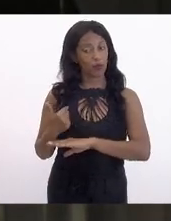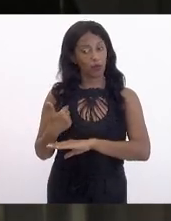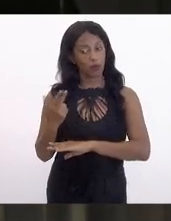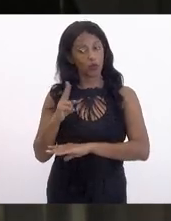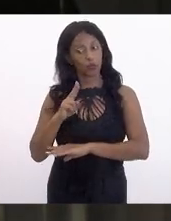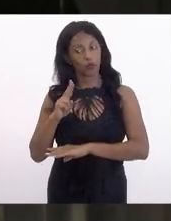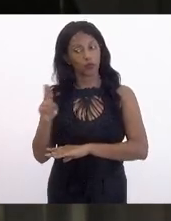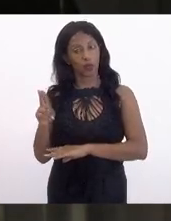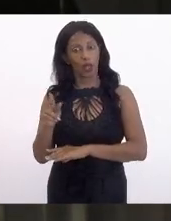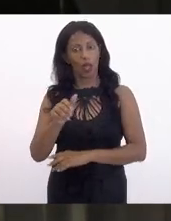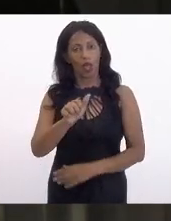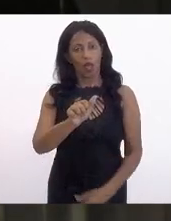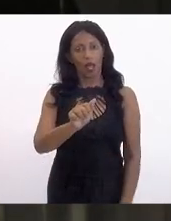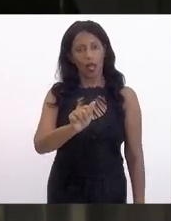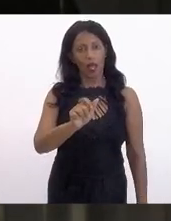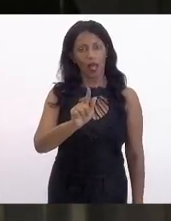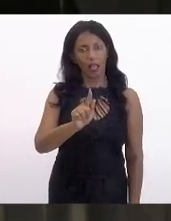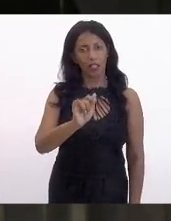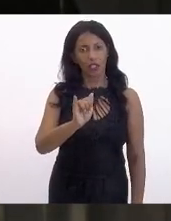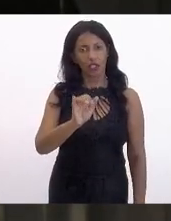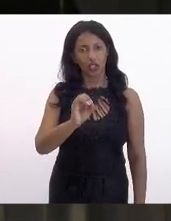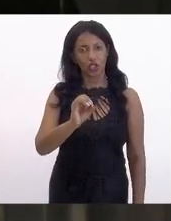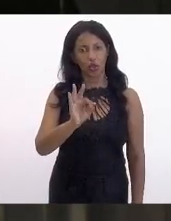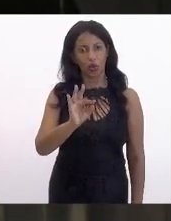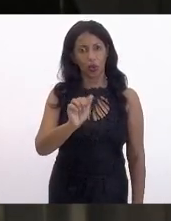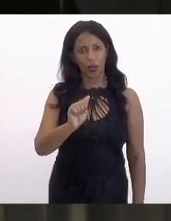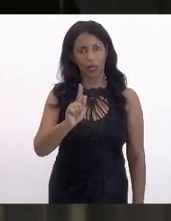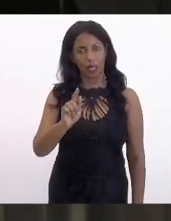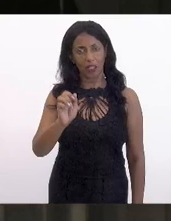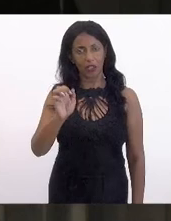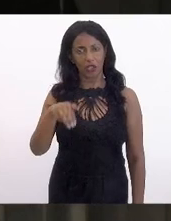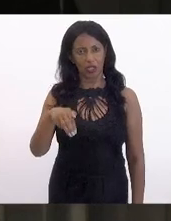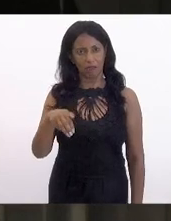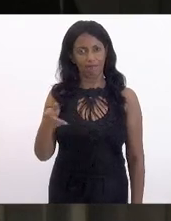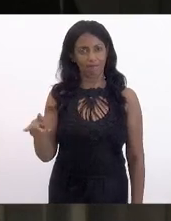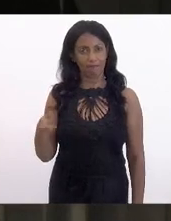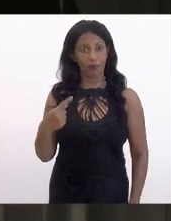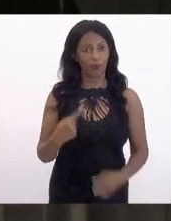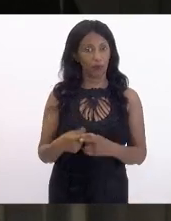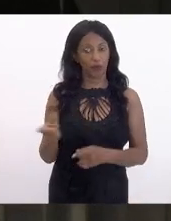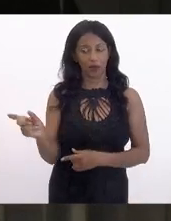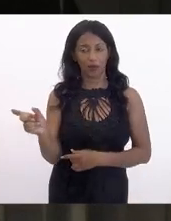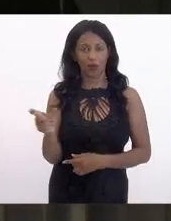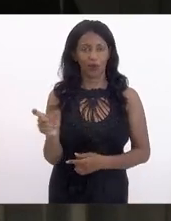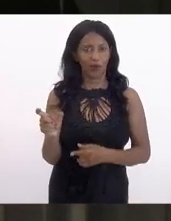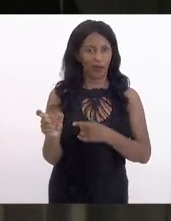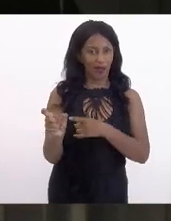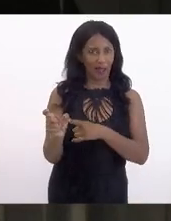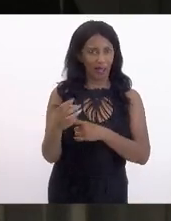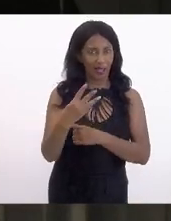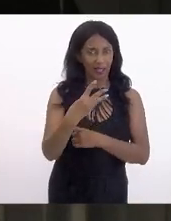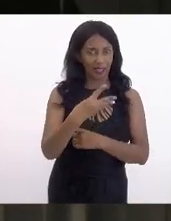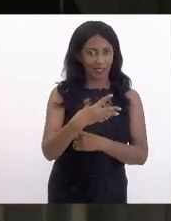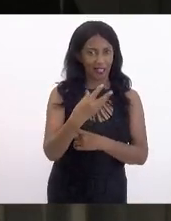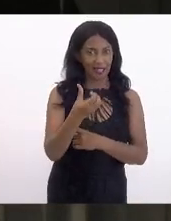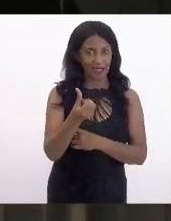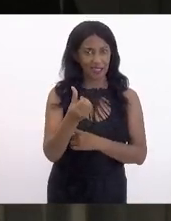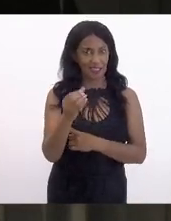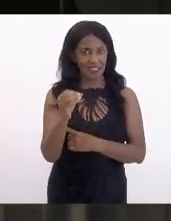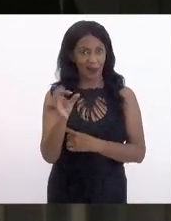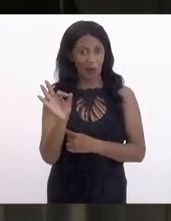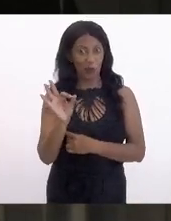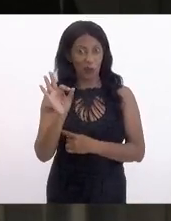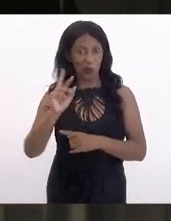da agiotagem oficial é o que o cartão de crédito com trezentos e